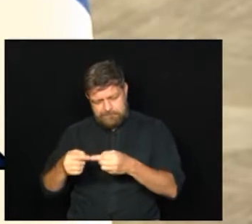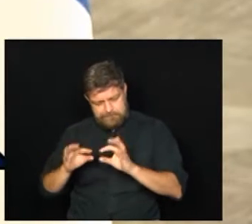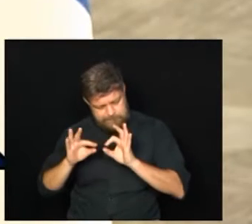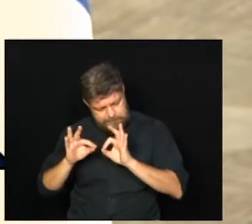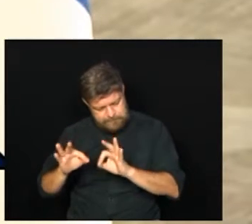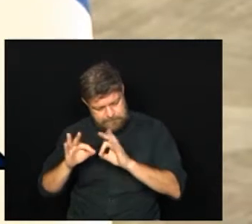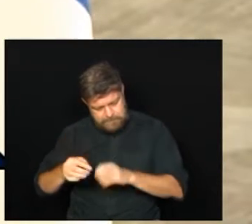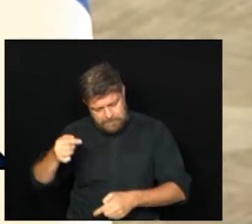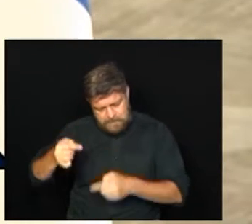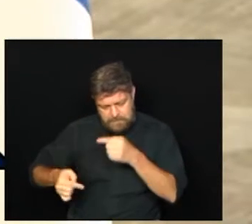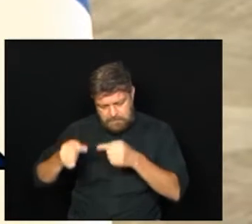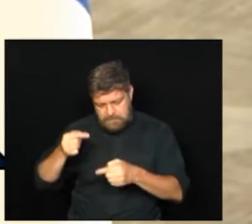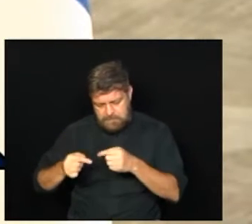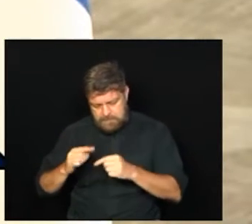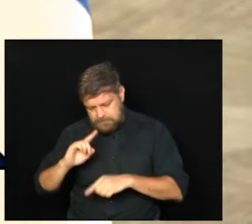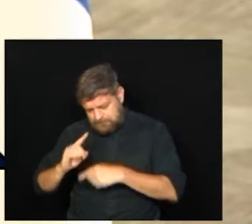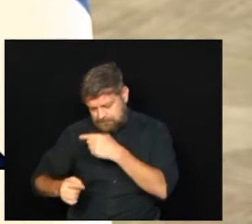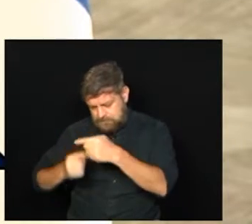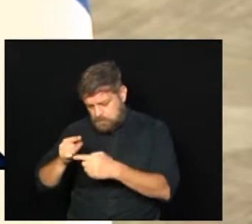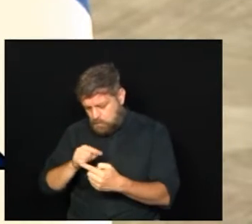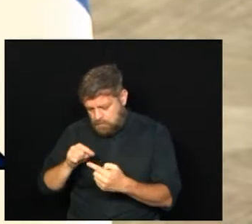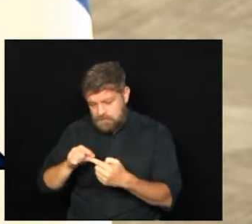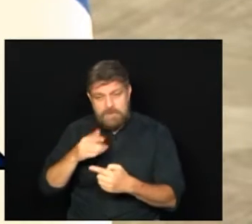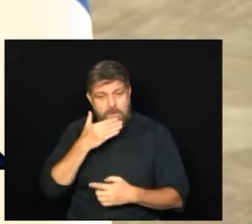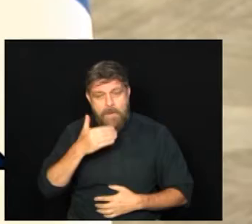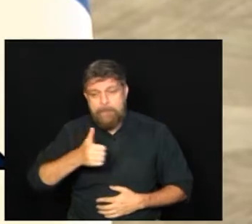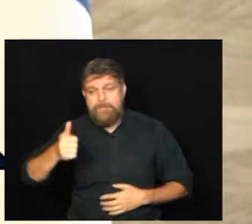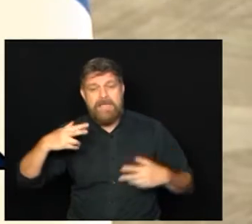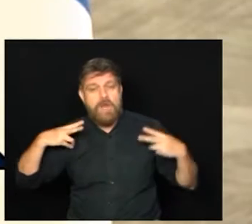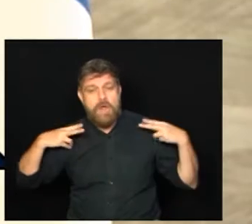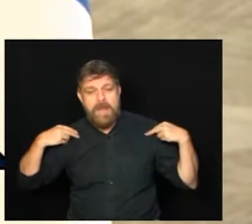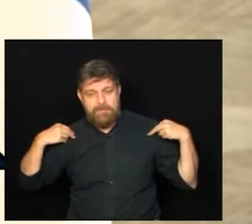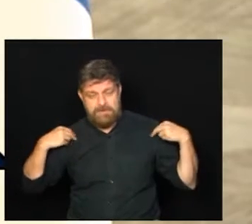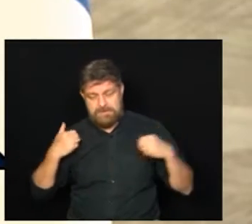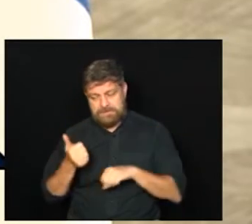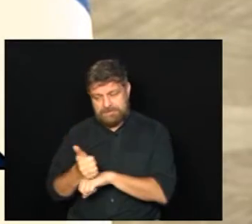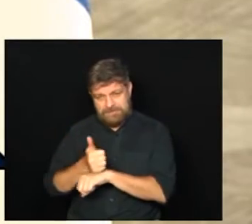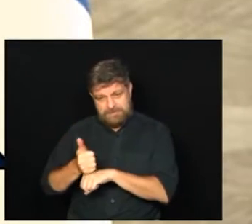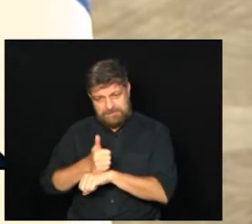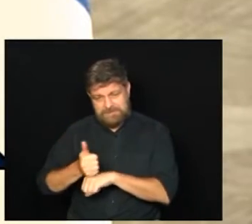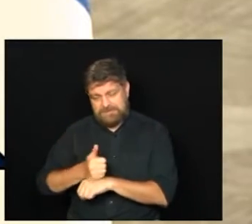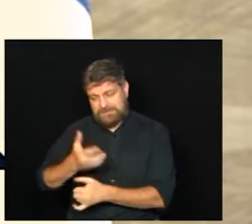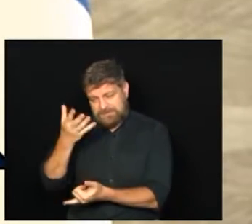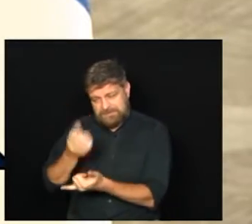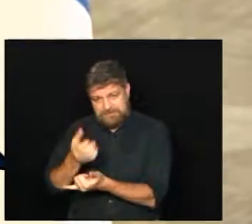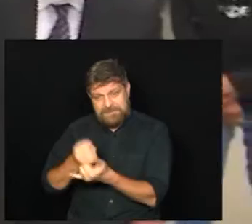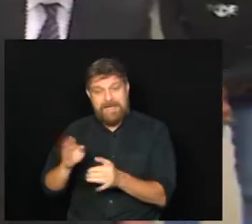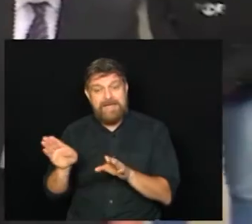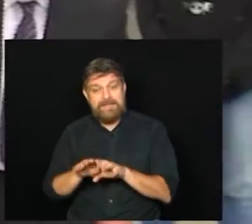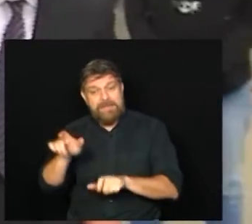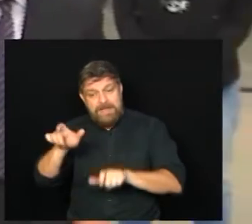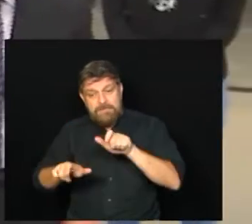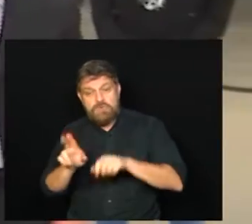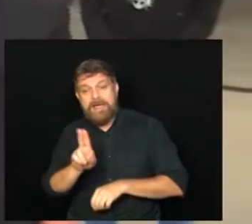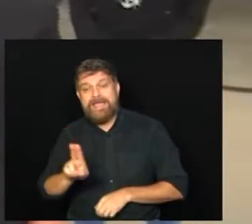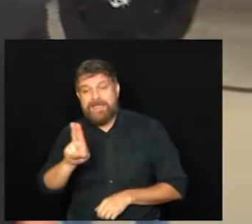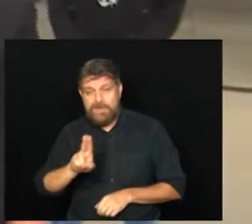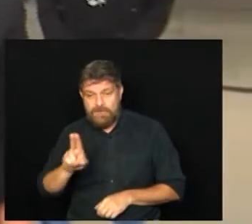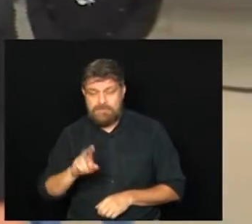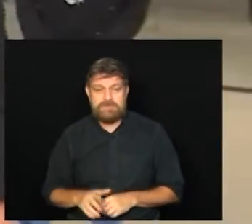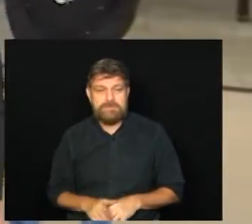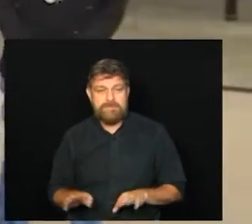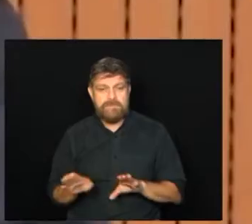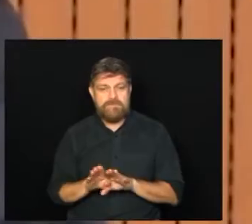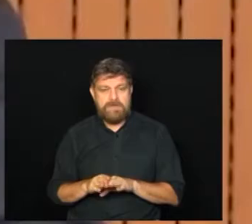um debate saudável para melhorar a vida dos motoristas de transporte por aplicativo, como também dos passageiros. Também fazem parte da